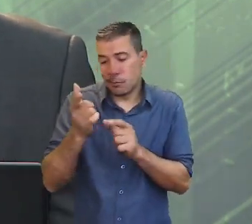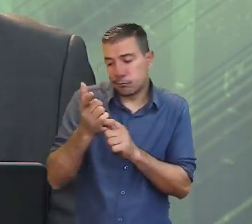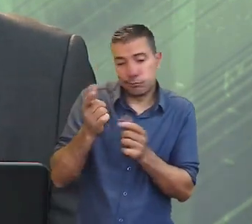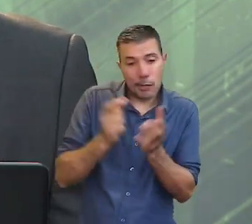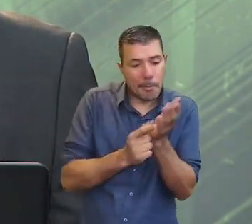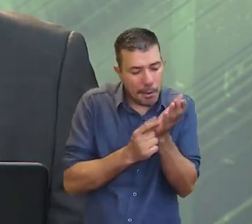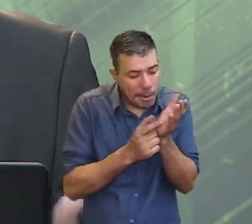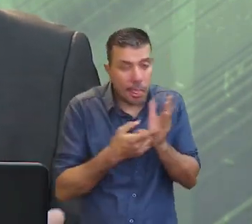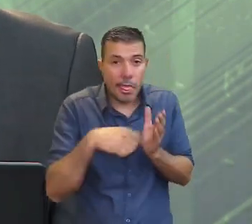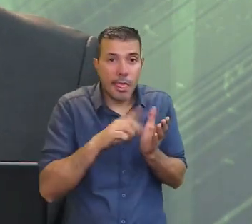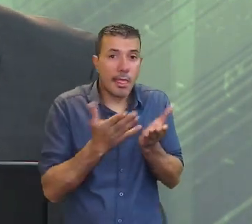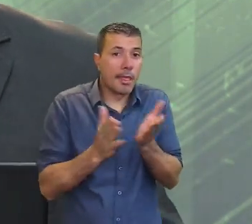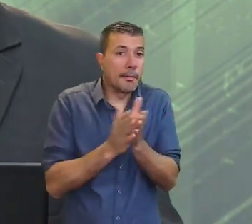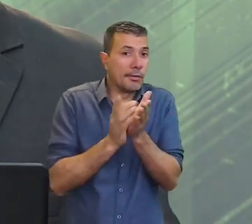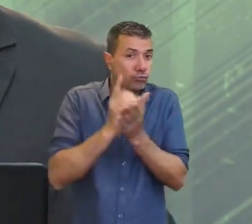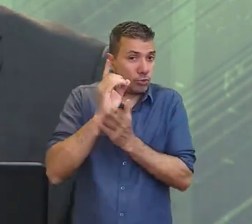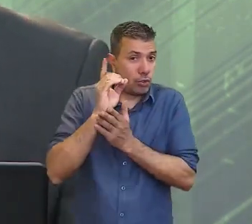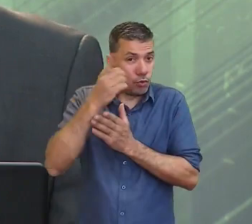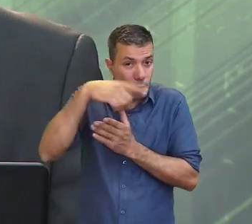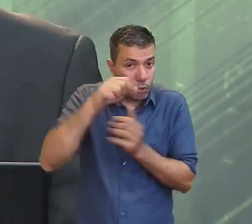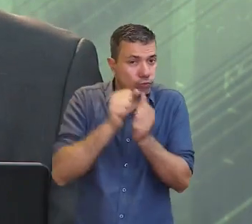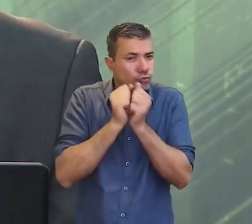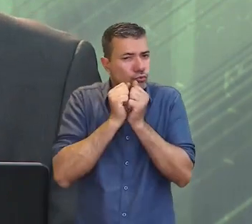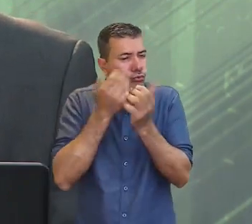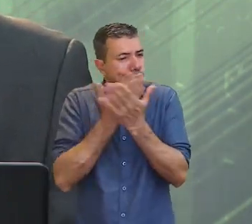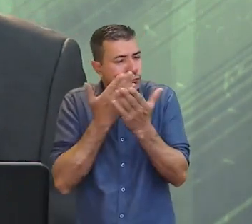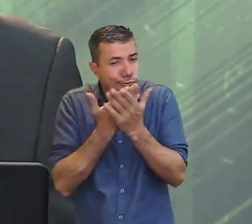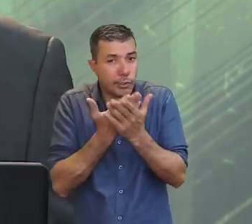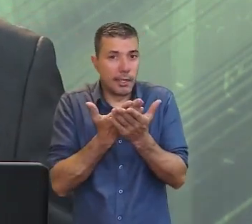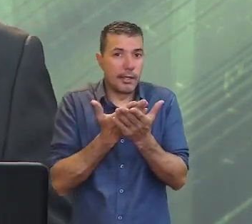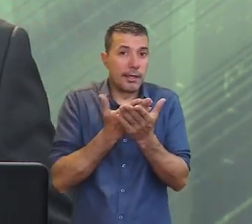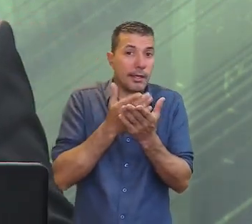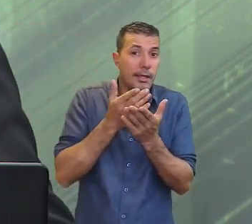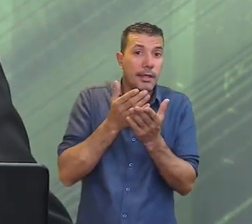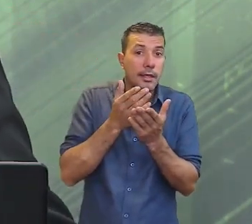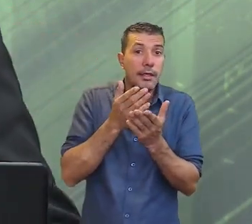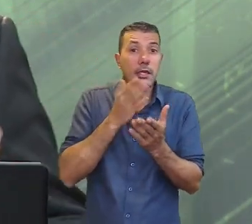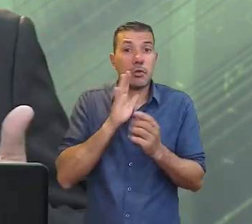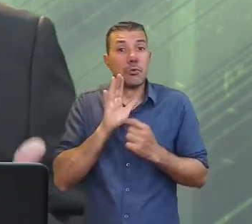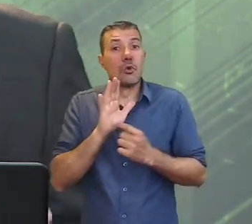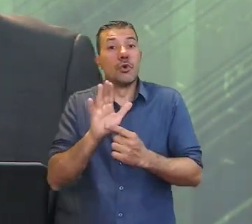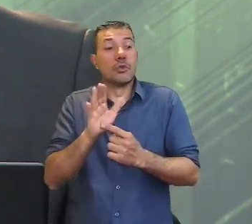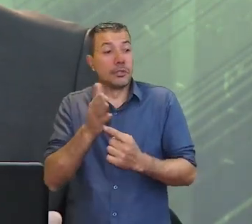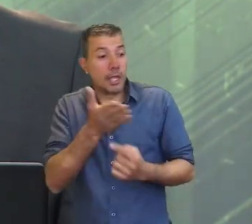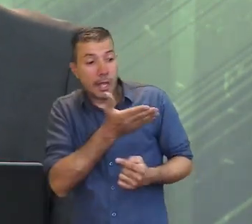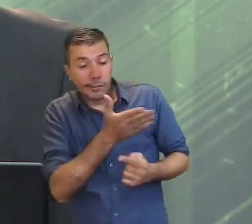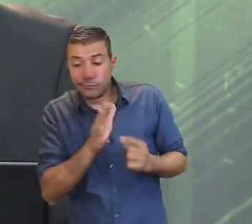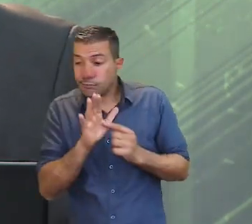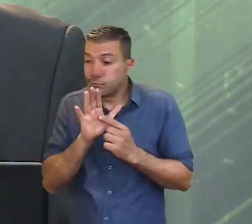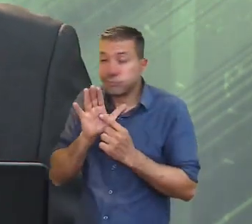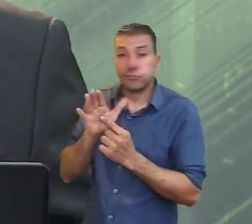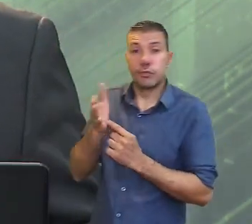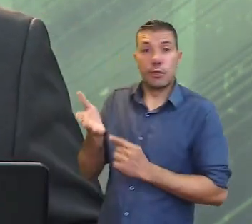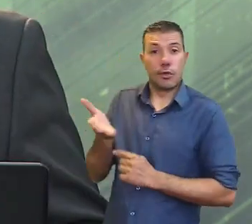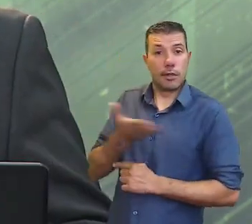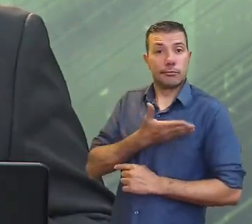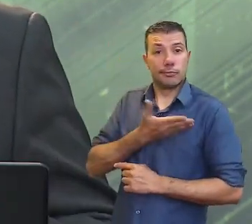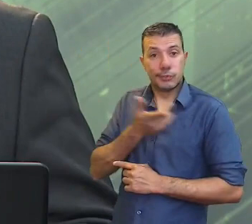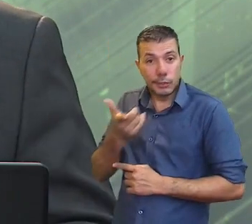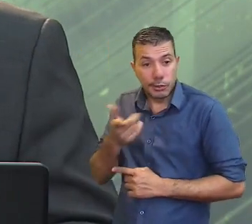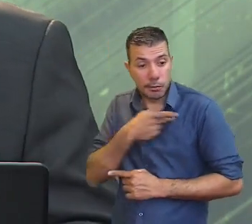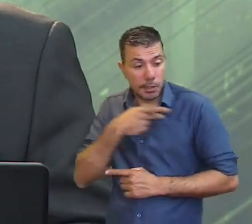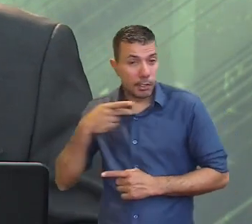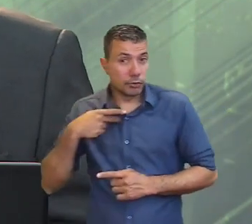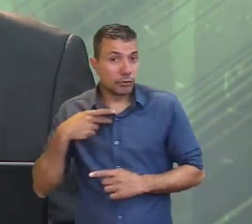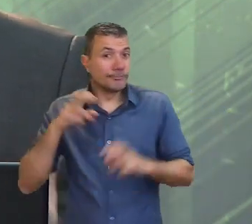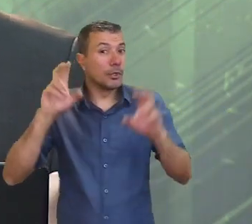que possamos estudar a palavra de Deus. Eu quero, nesse momento, apresentar os convidados desses próximos dois temas. No último tema, eu disse que nós íamos